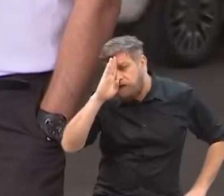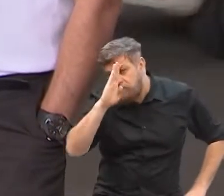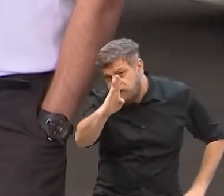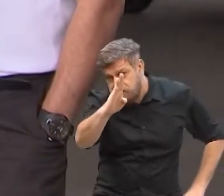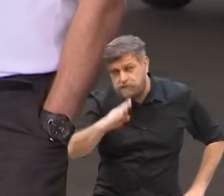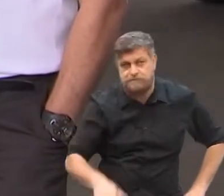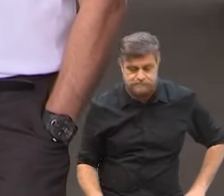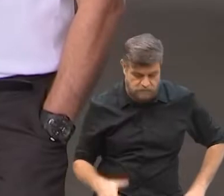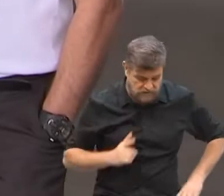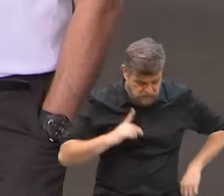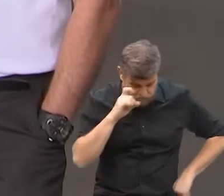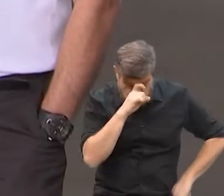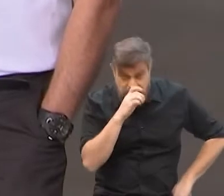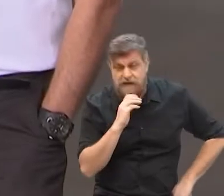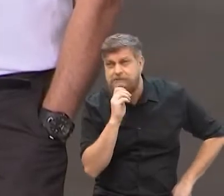A dificuldade?